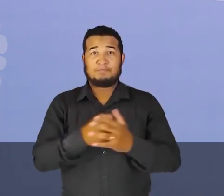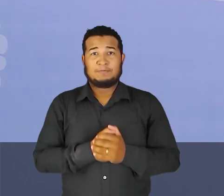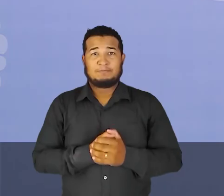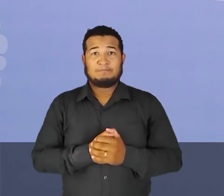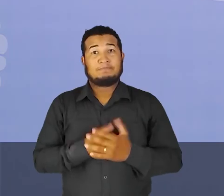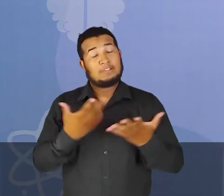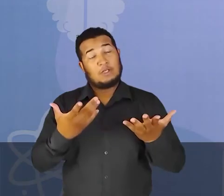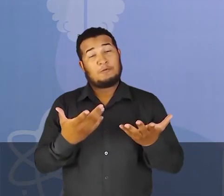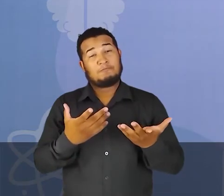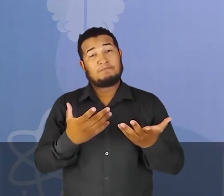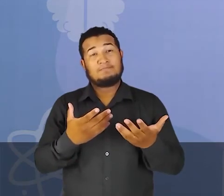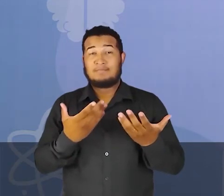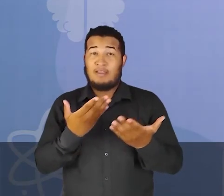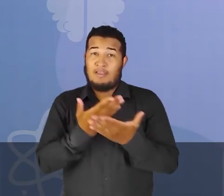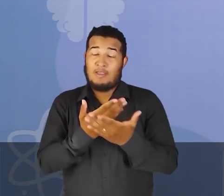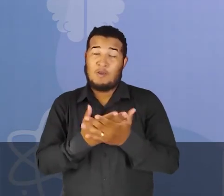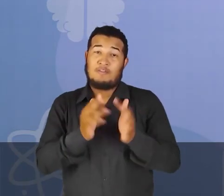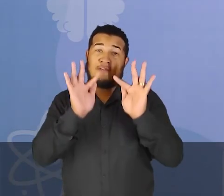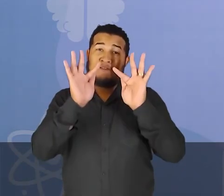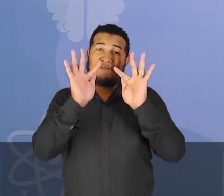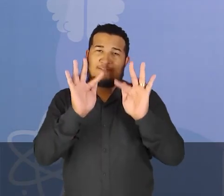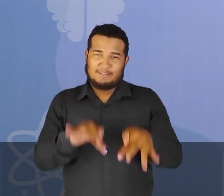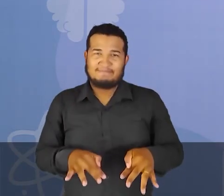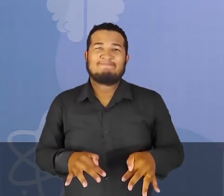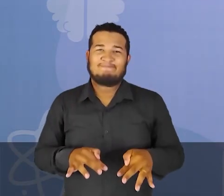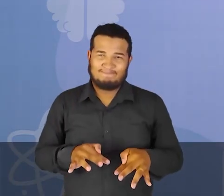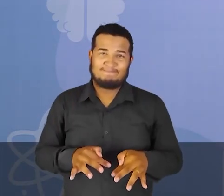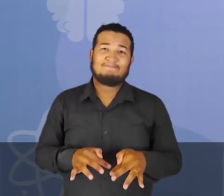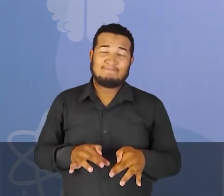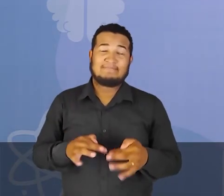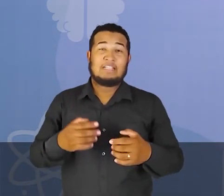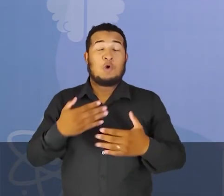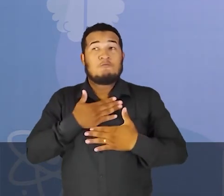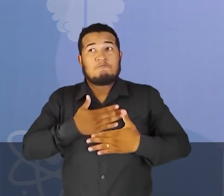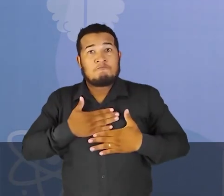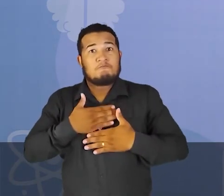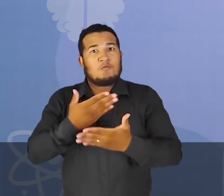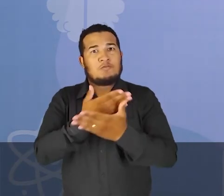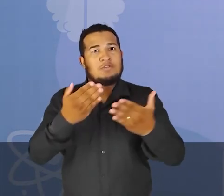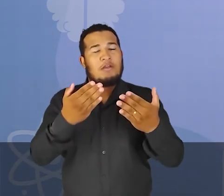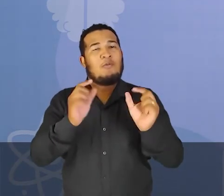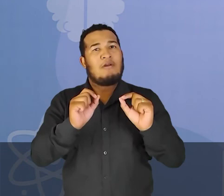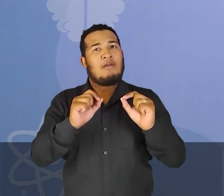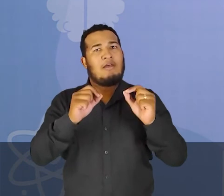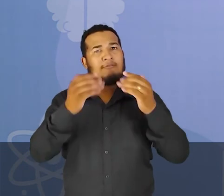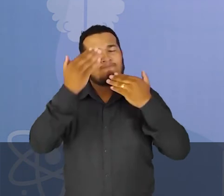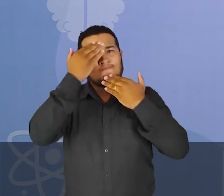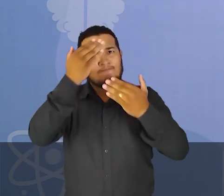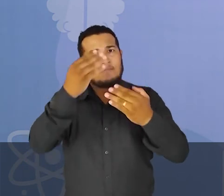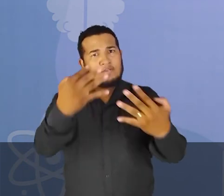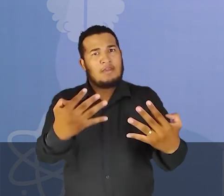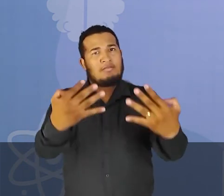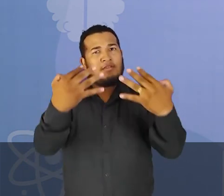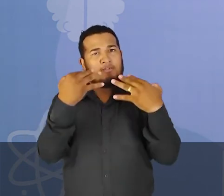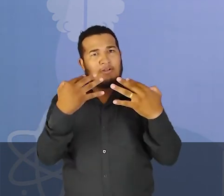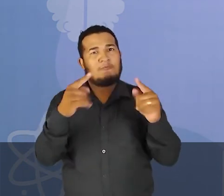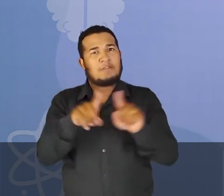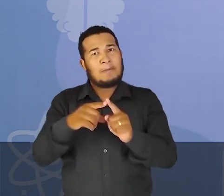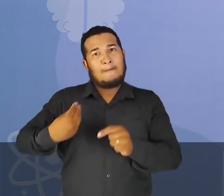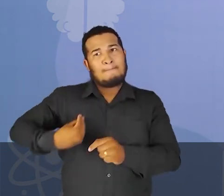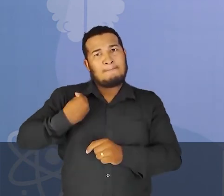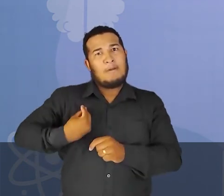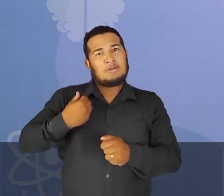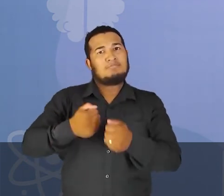aula de hoje. Chegamos então ao final dessa aula, né, e eu gostaria de agradecer a você pela sua atenção, pela